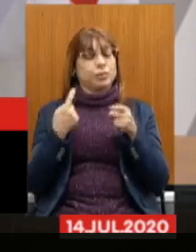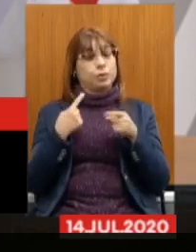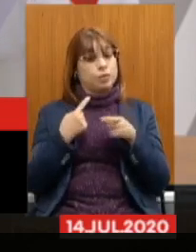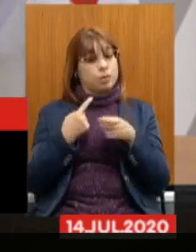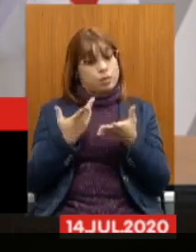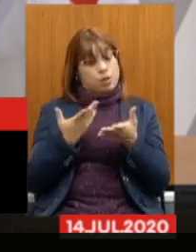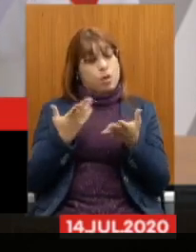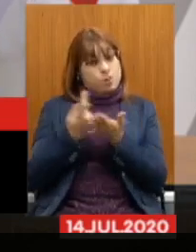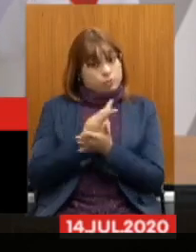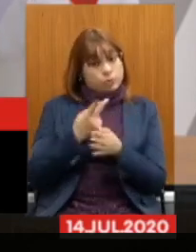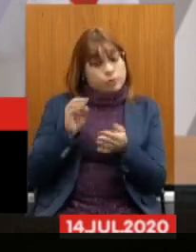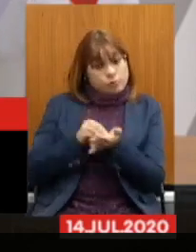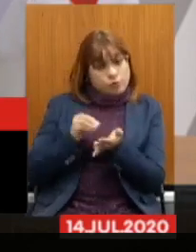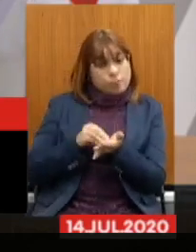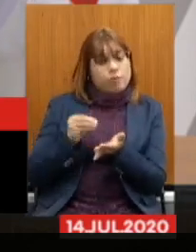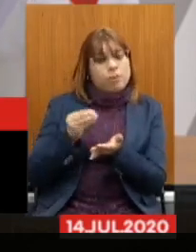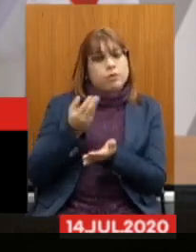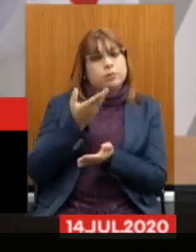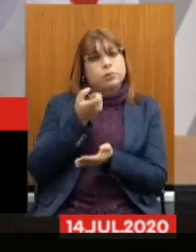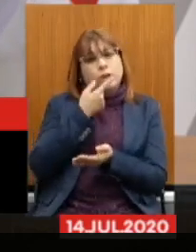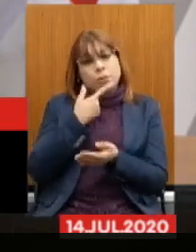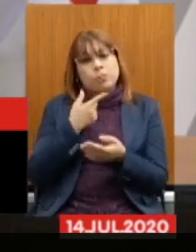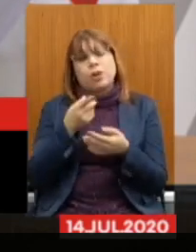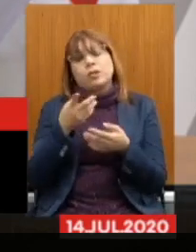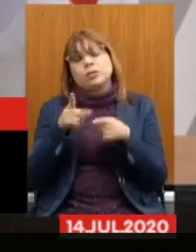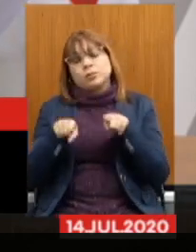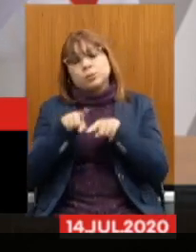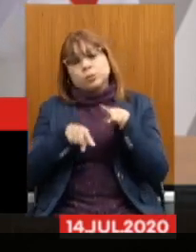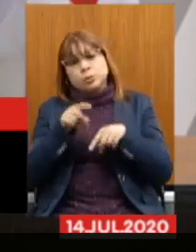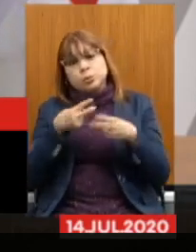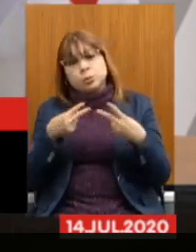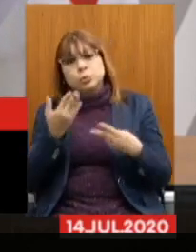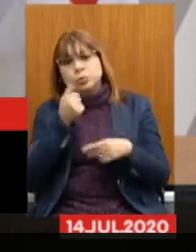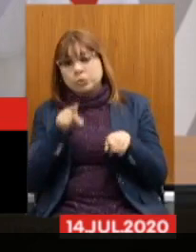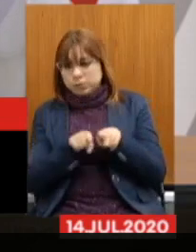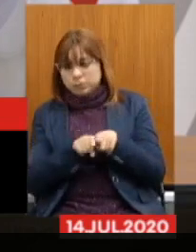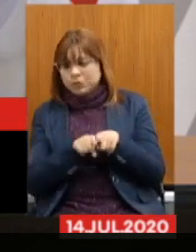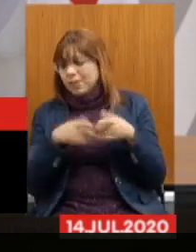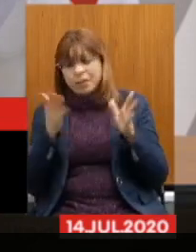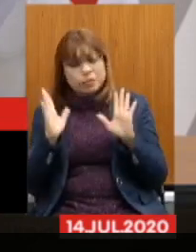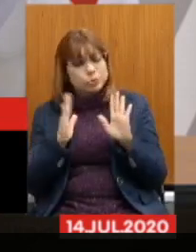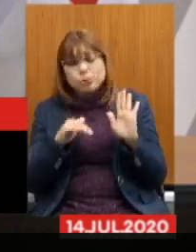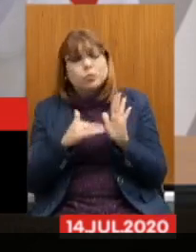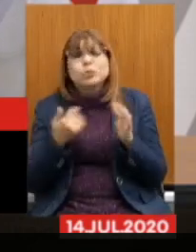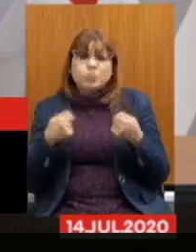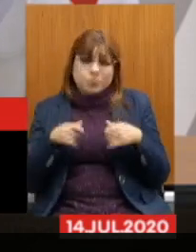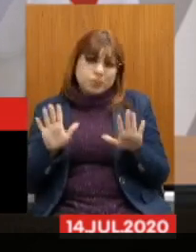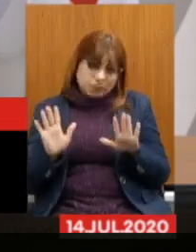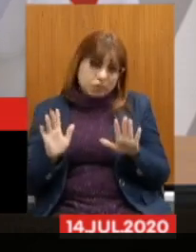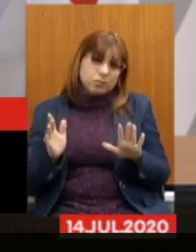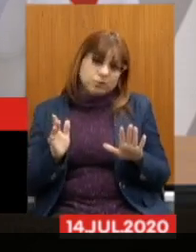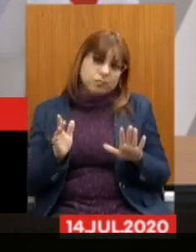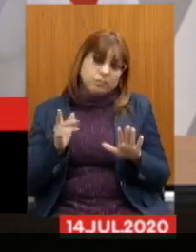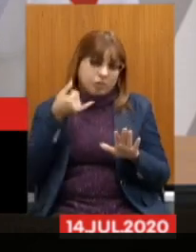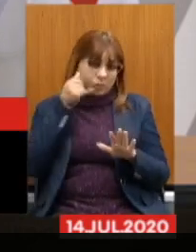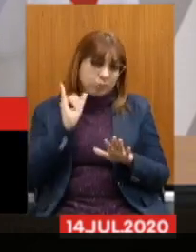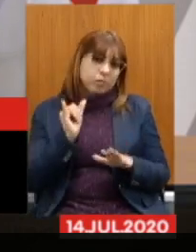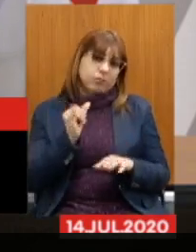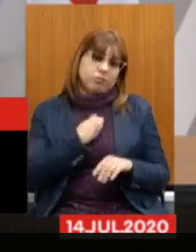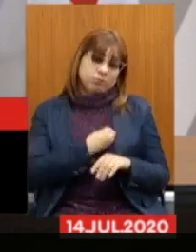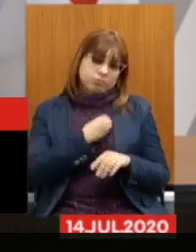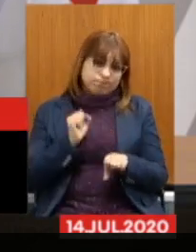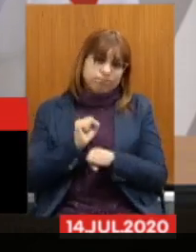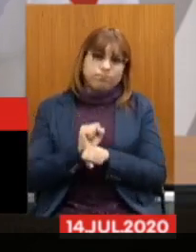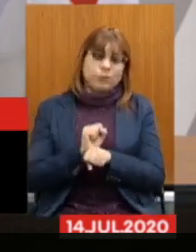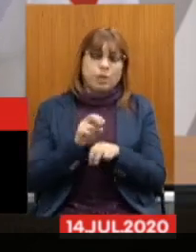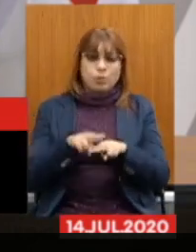medicamentos, de produtos para alimentação, enfim, de tudo que fosse necessário para que a vida não fosse interrompida pela ausência de